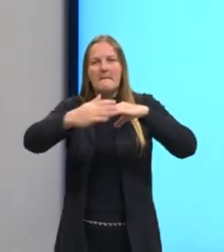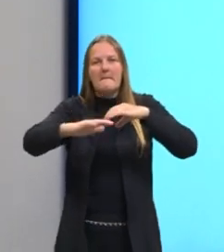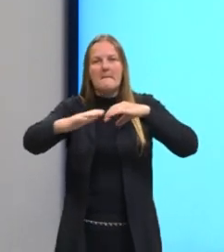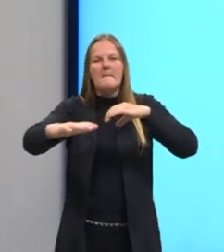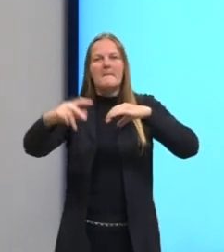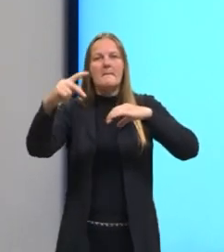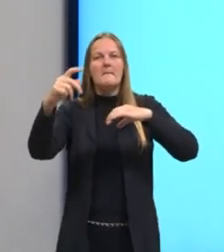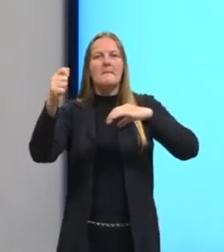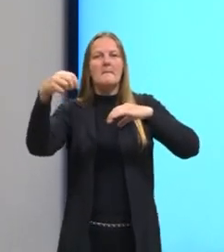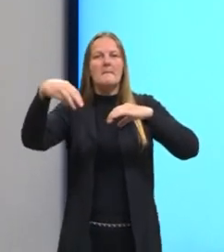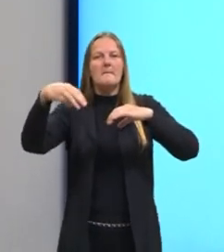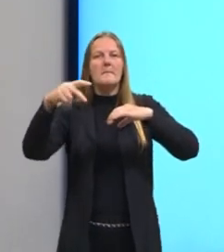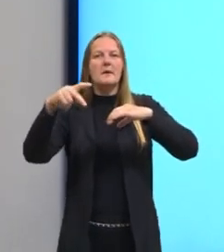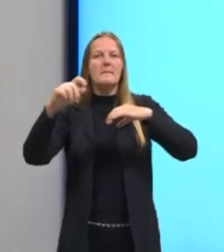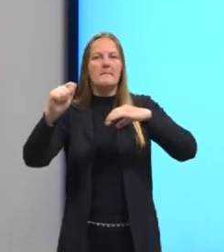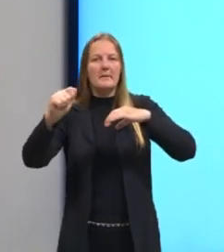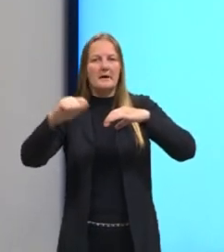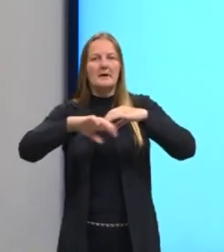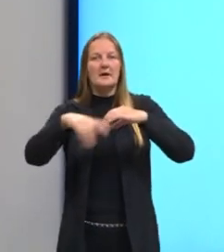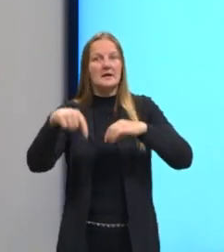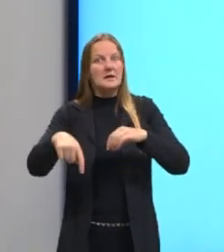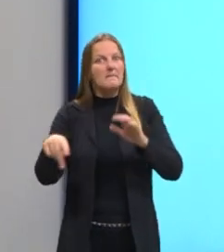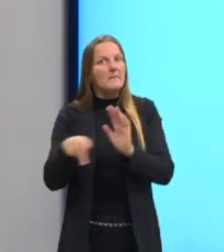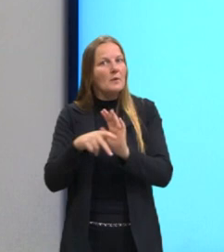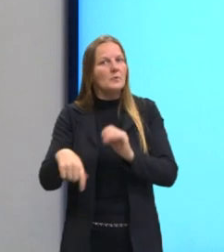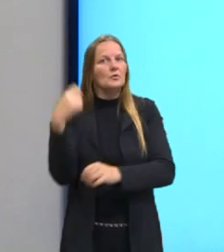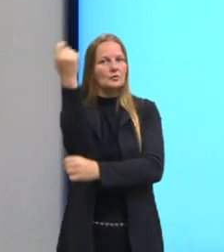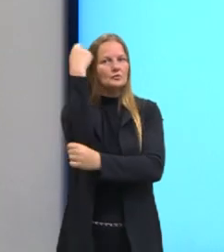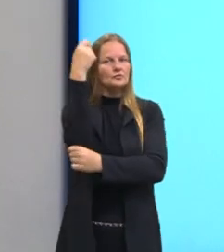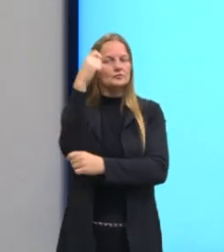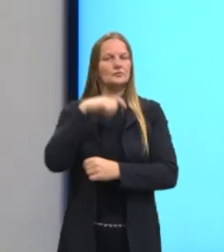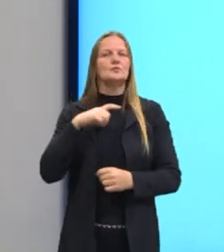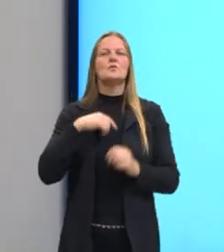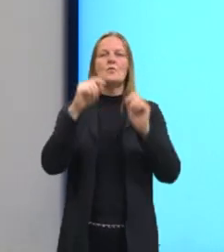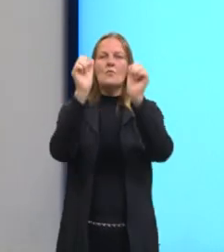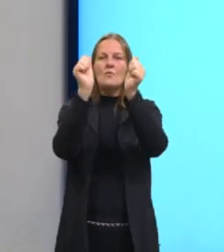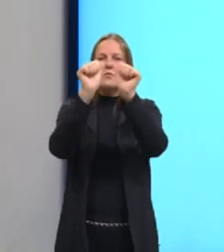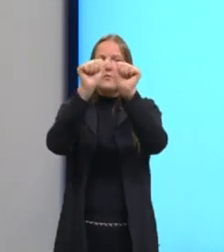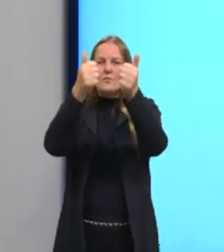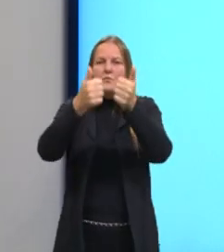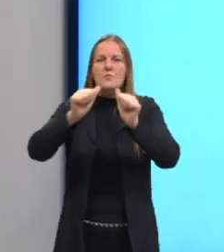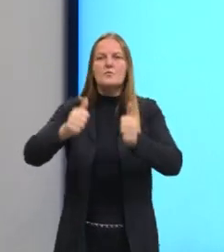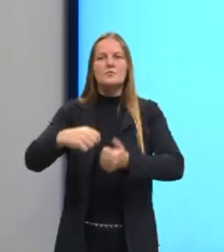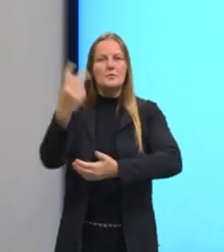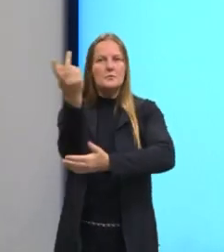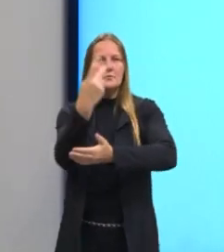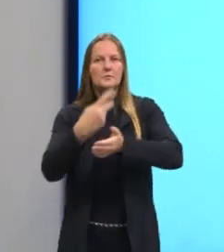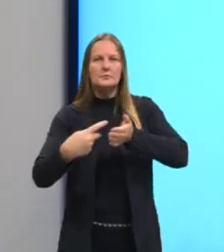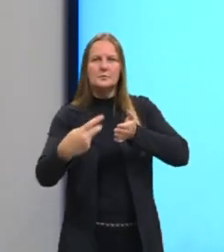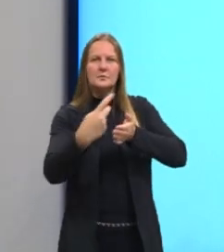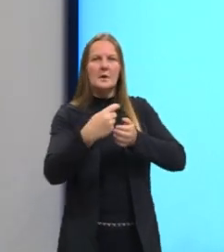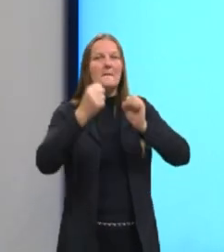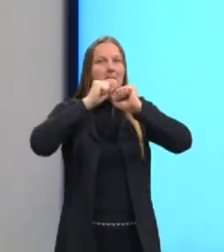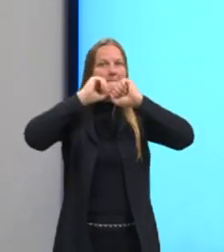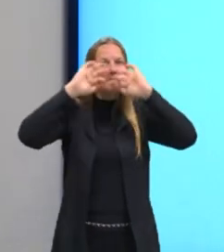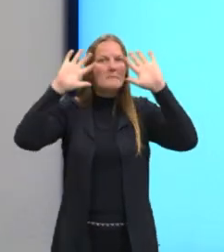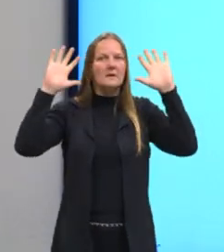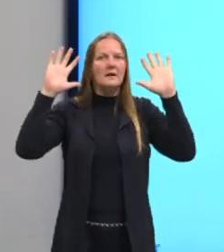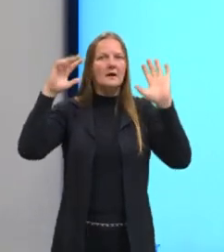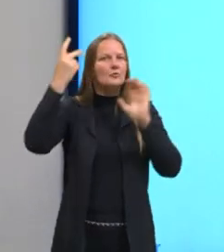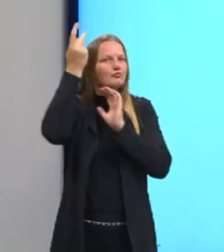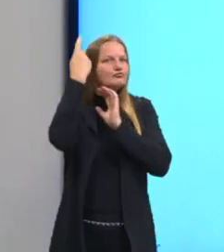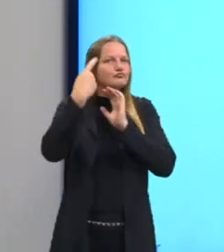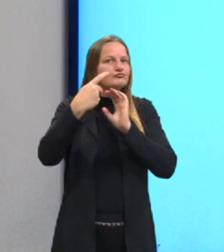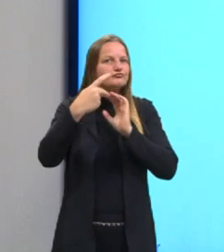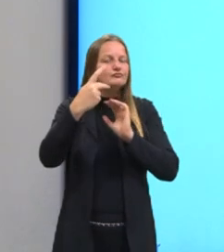ficar vai falar um pouquinho de cada um tá a gurizada Então esse mapa aqui essa imagem vocês tem que ter muito Claro na cabecinha de